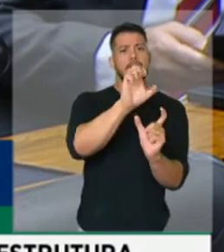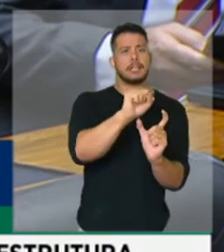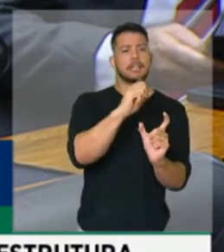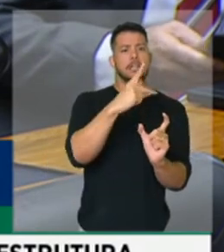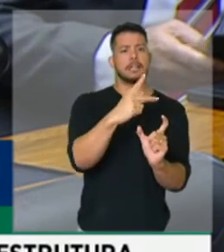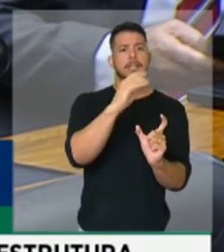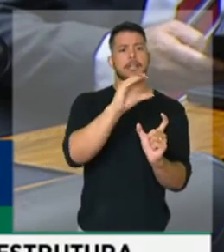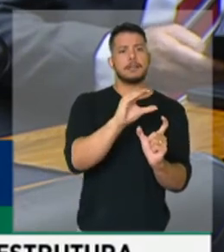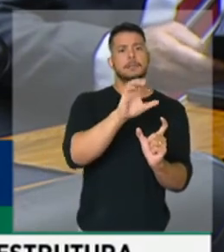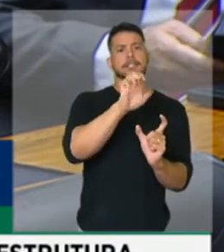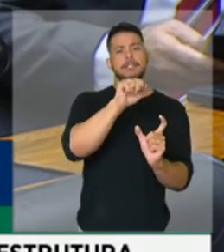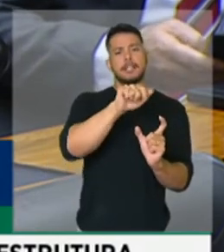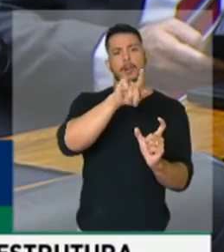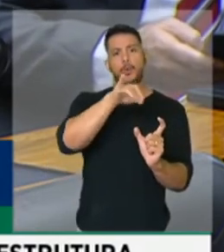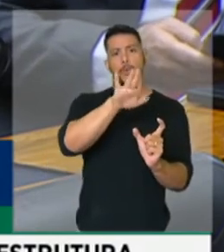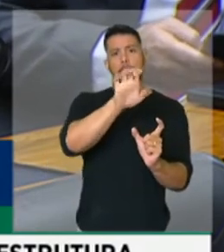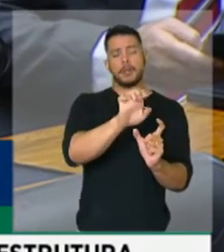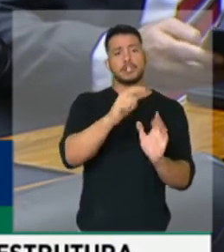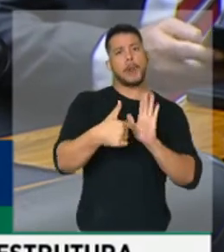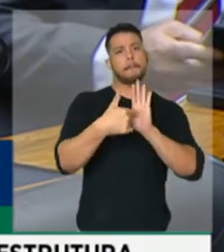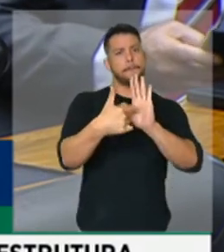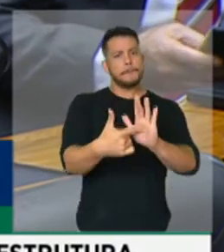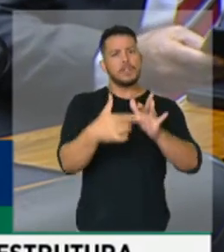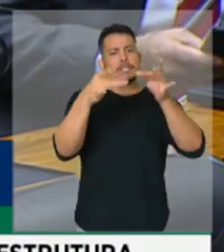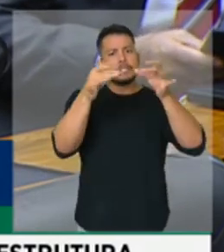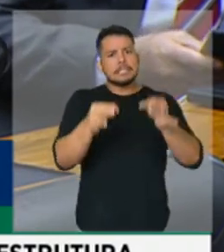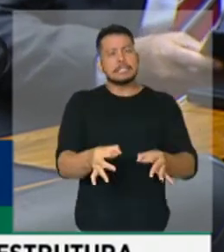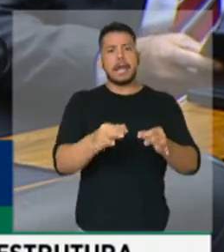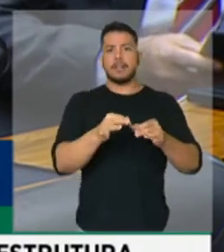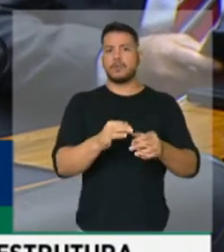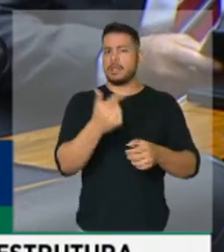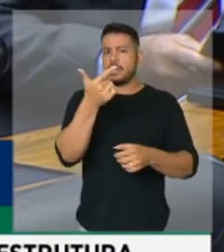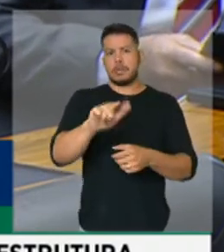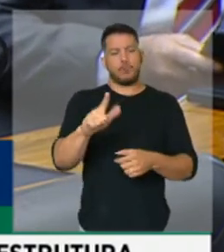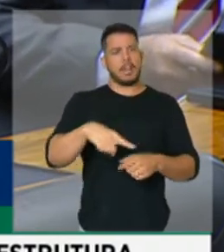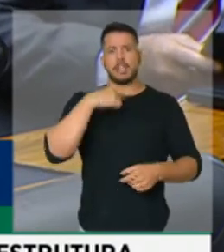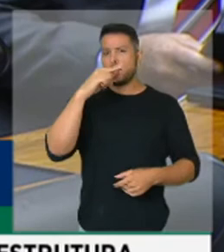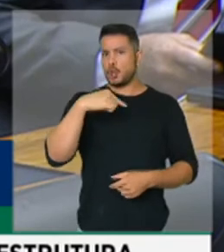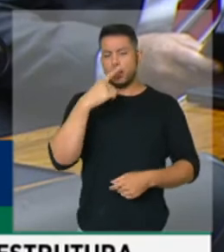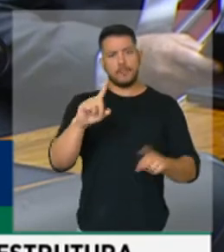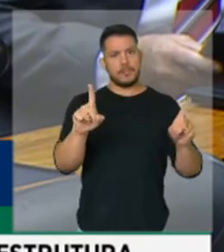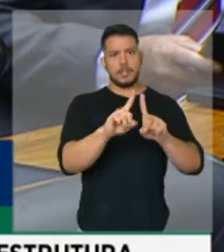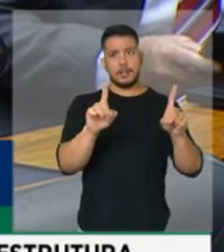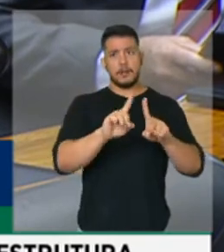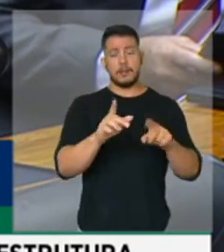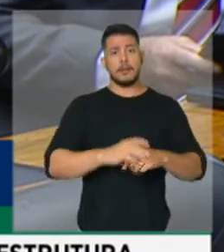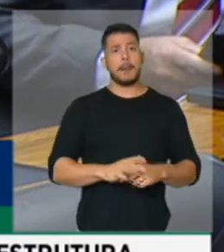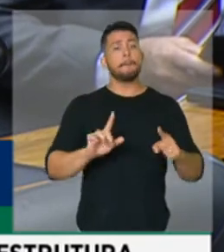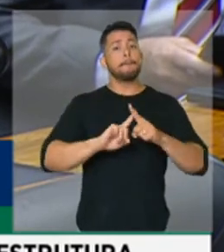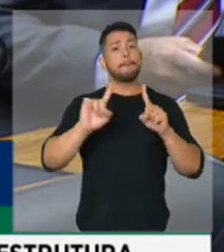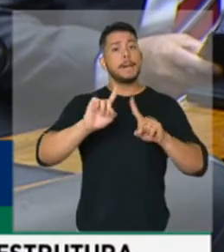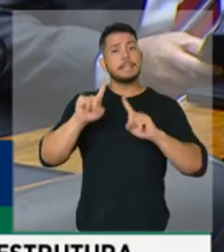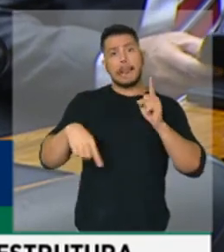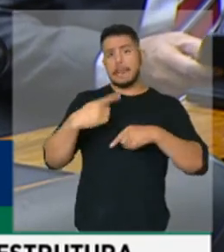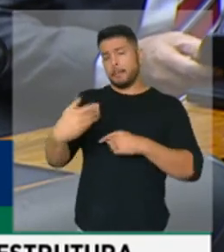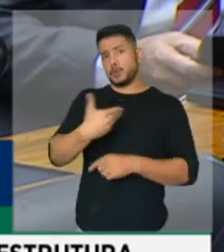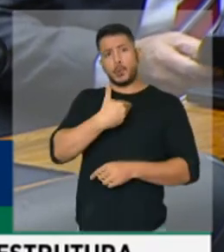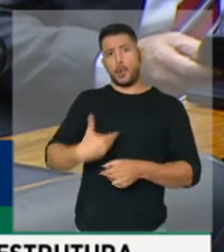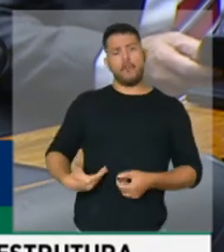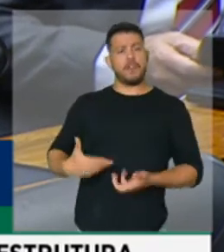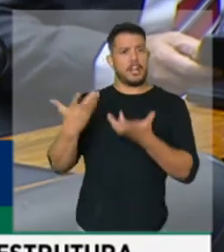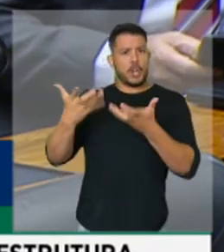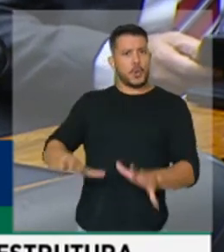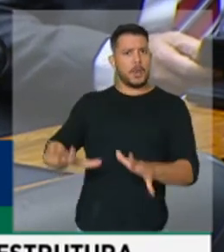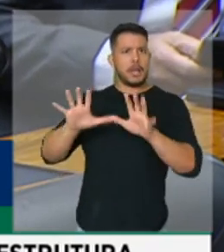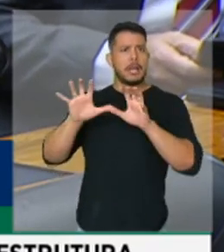comando preciso de conteúdo definido e não dúbio, que posteriormente revelou-se insuficiente pelo governo e por